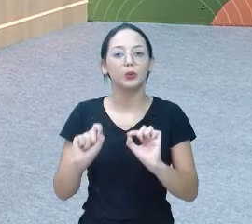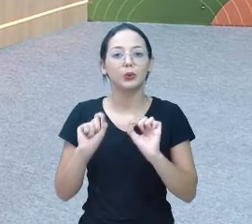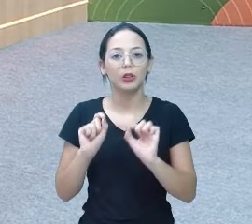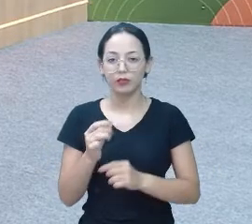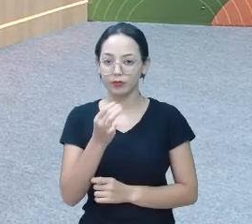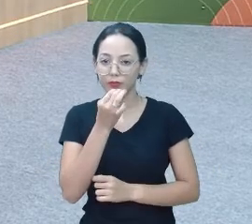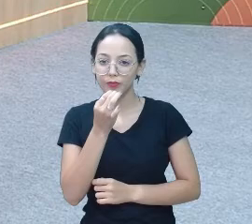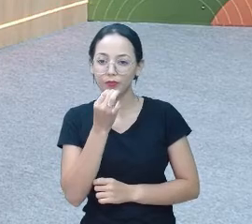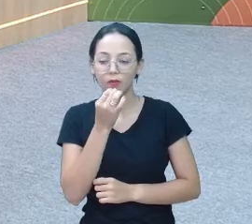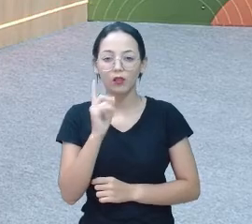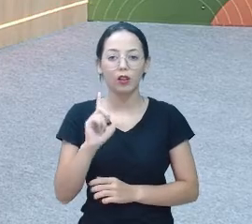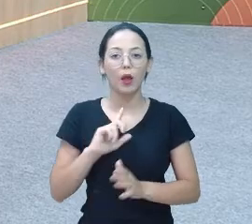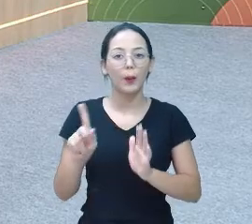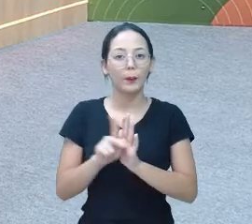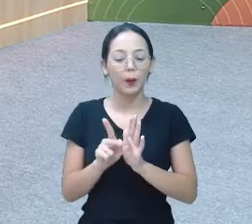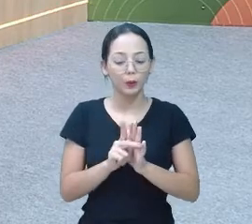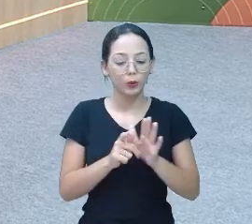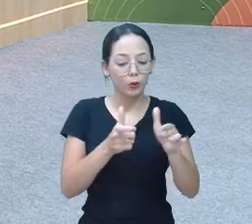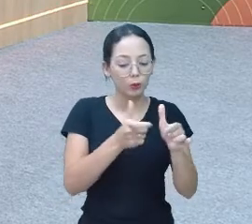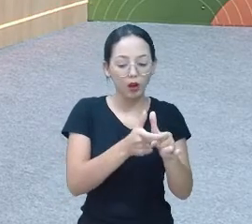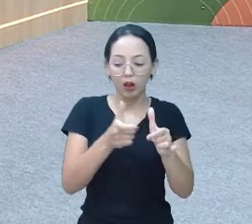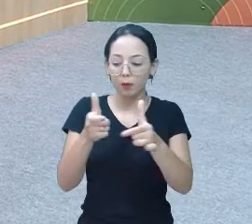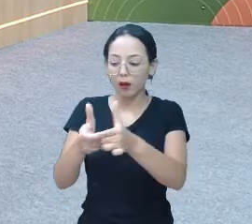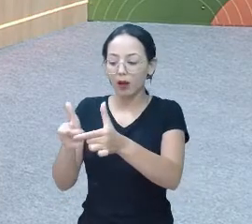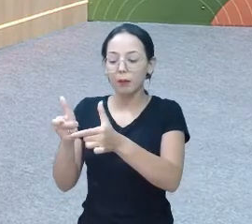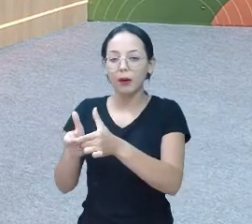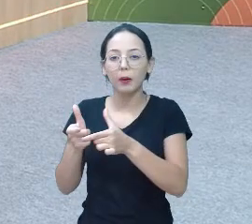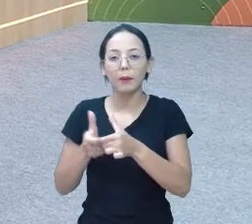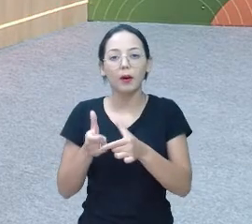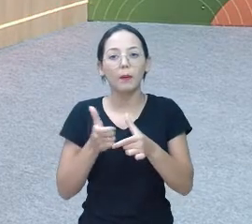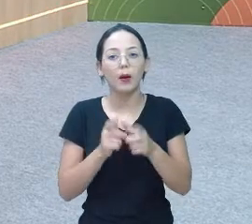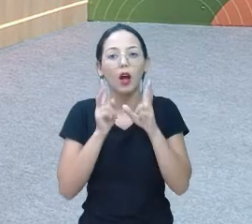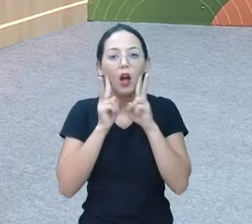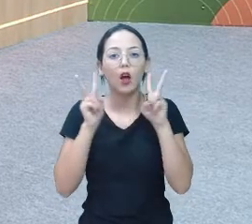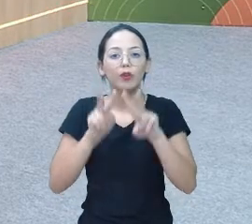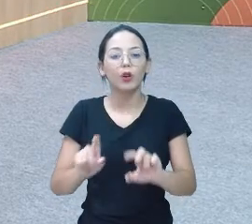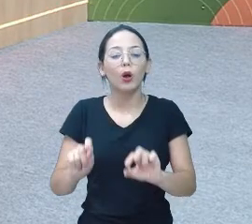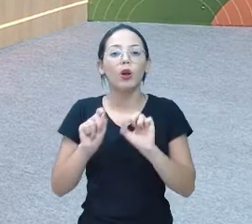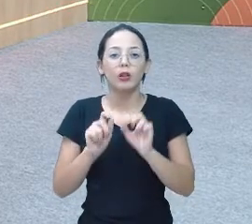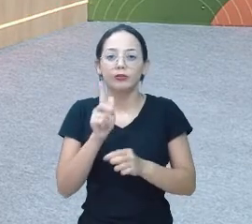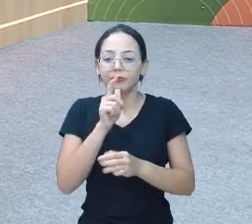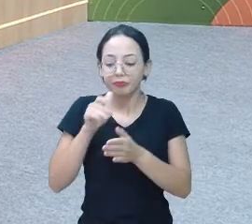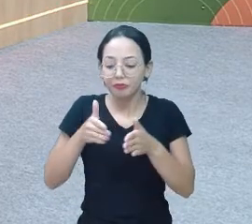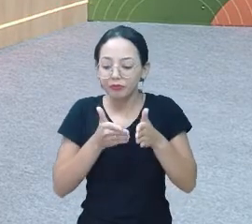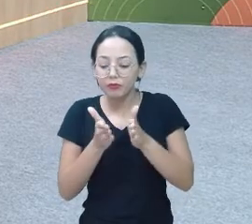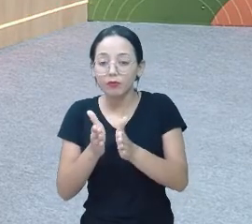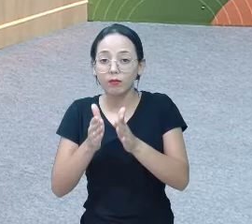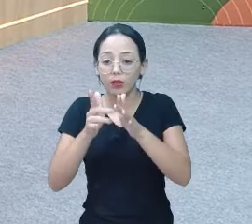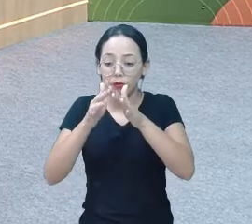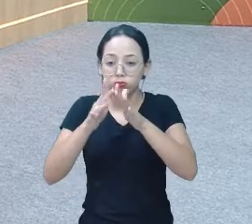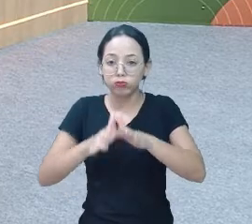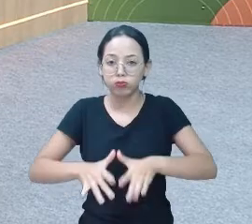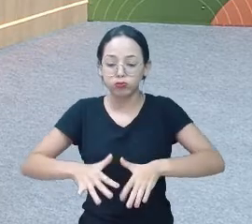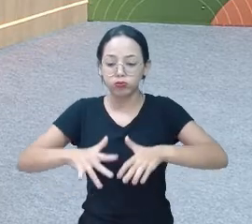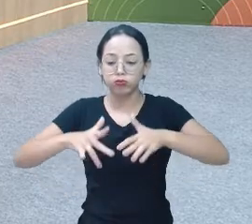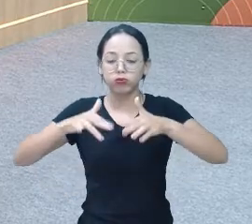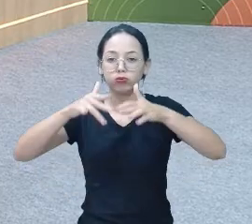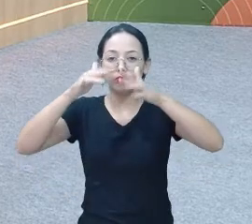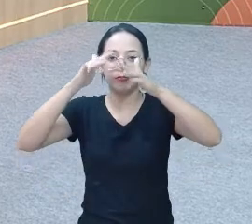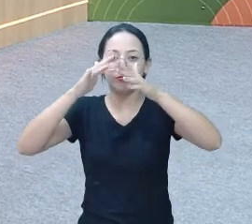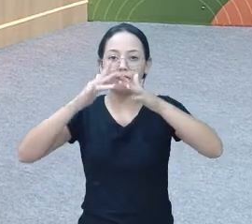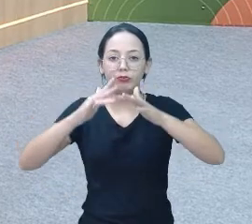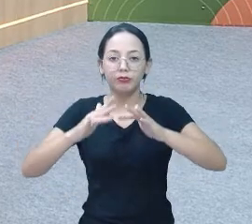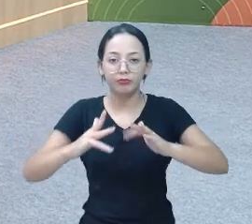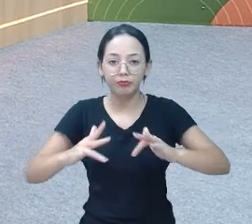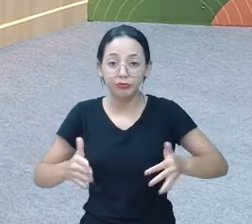imagina cada um com aquela parte ali, e a gente viu anteriormente que o rio ele tem períodos de cheia, períodos de seca. Então imagina que o